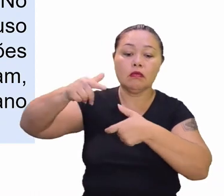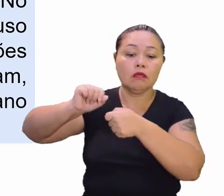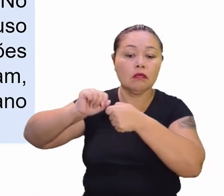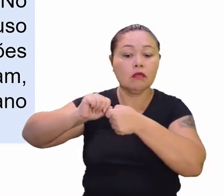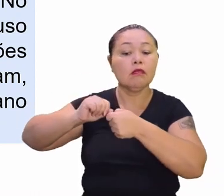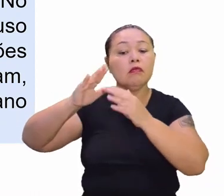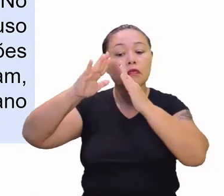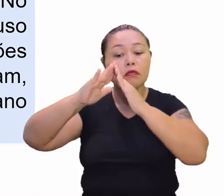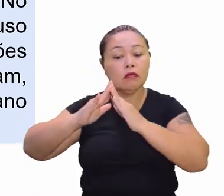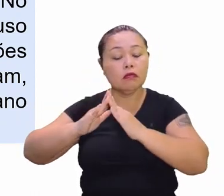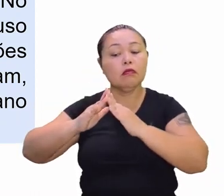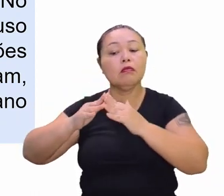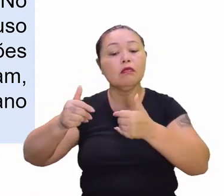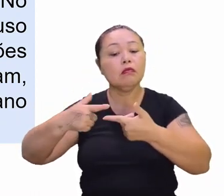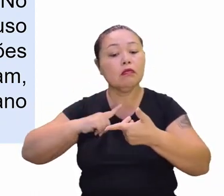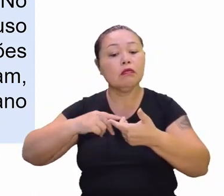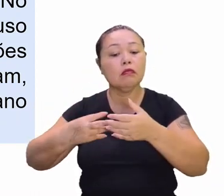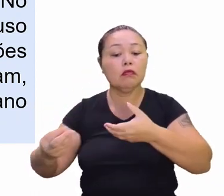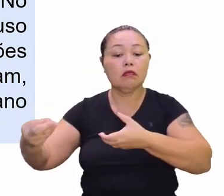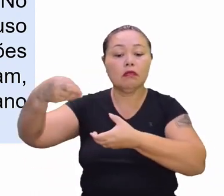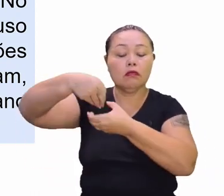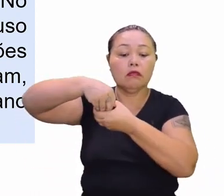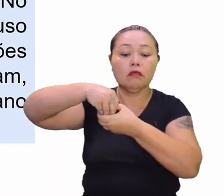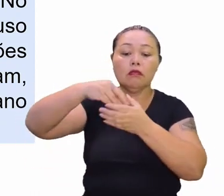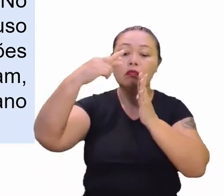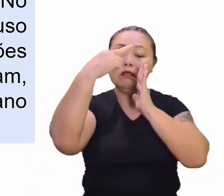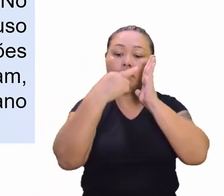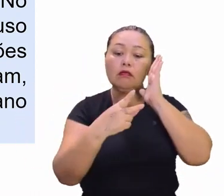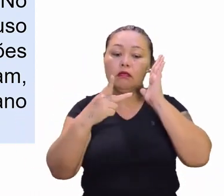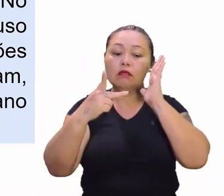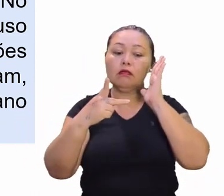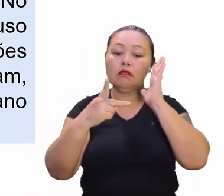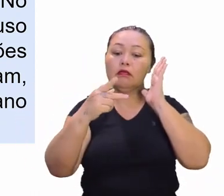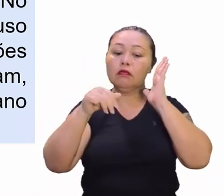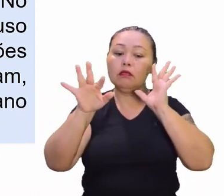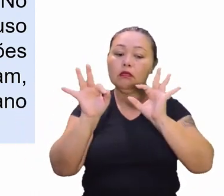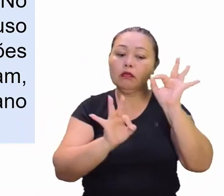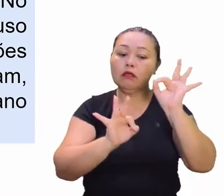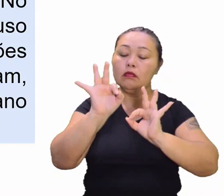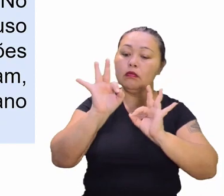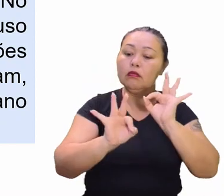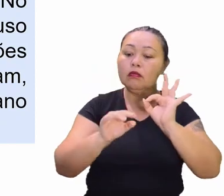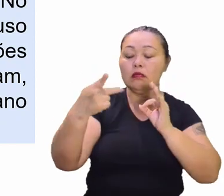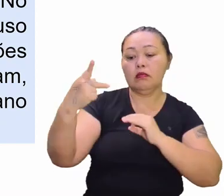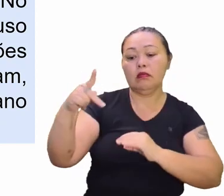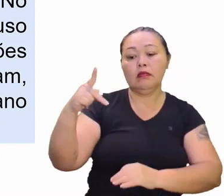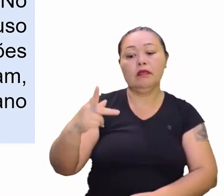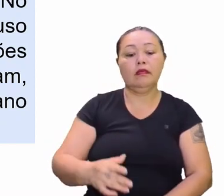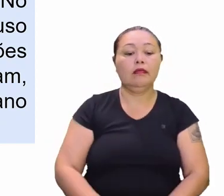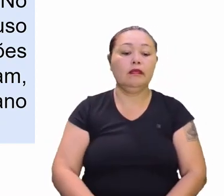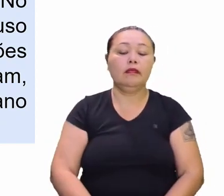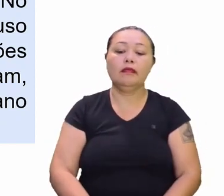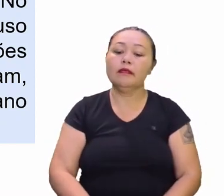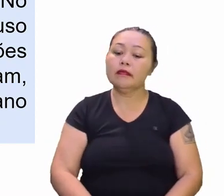habitavam permaneçam desde que incluídas no regulamento e no plano de manejo